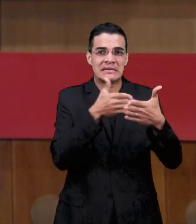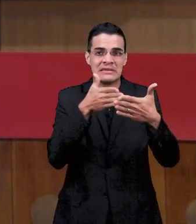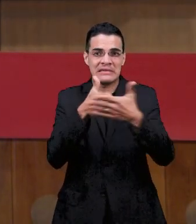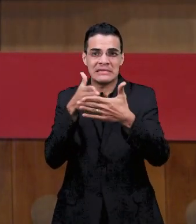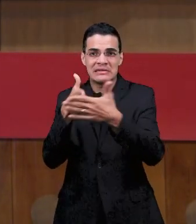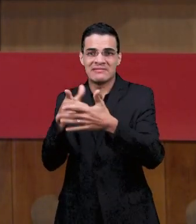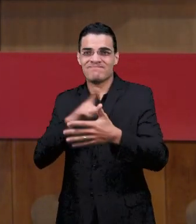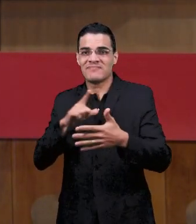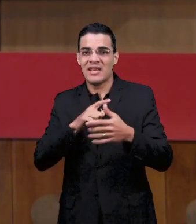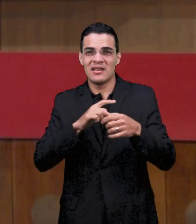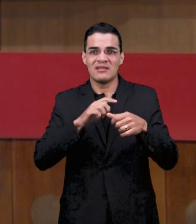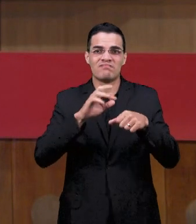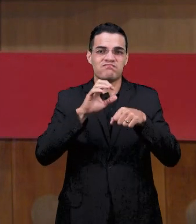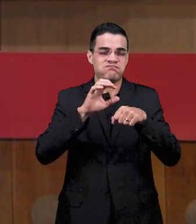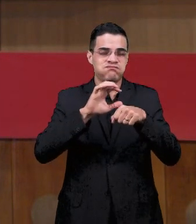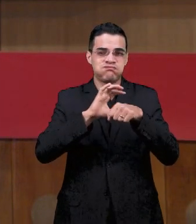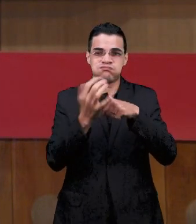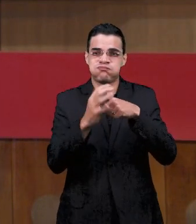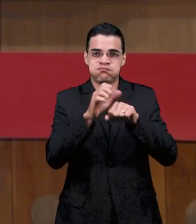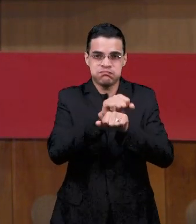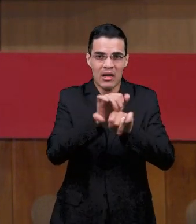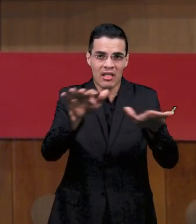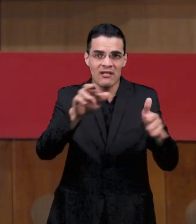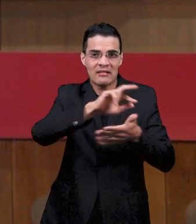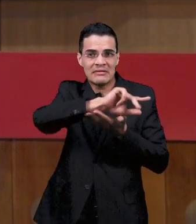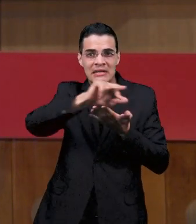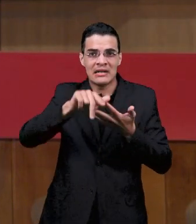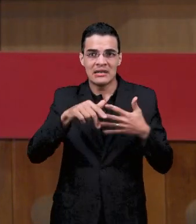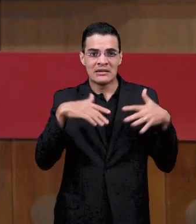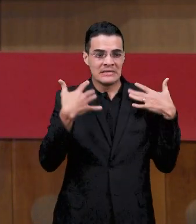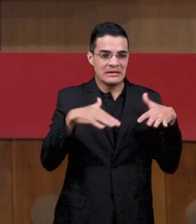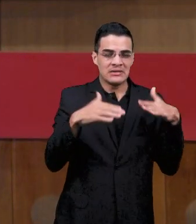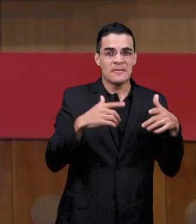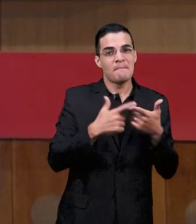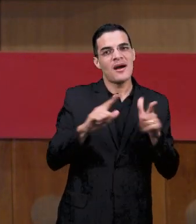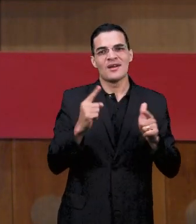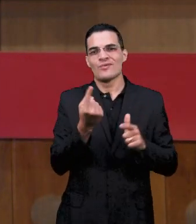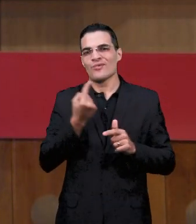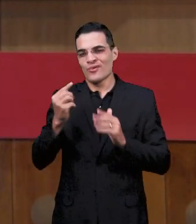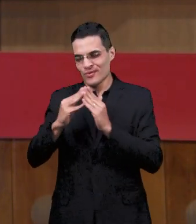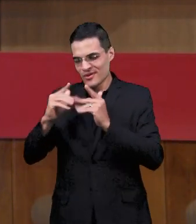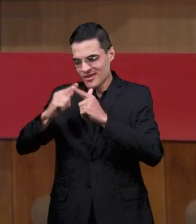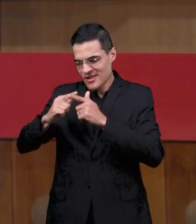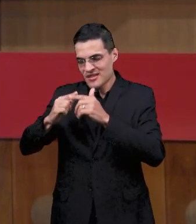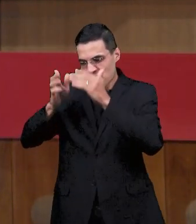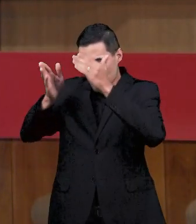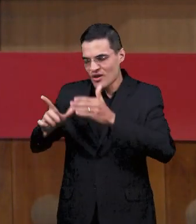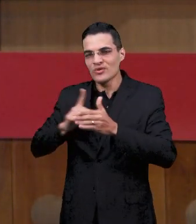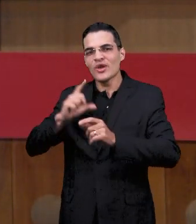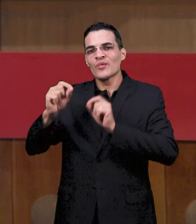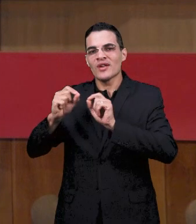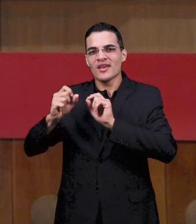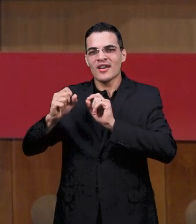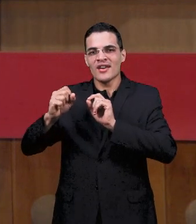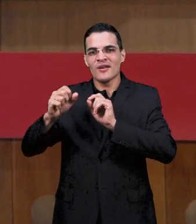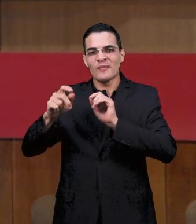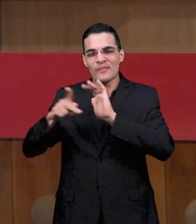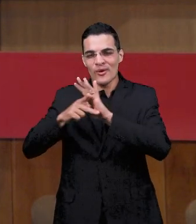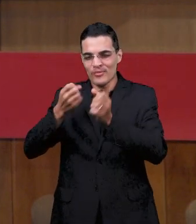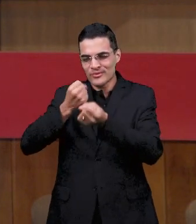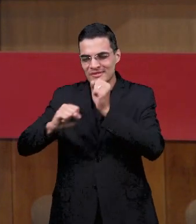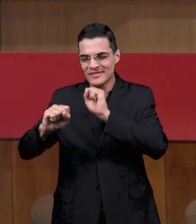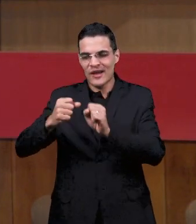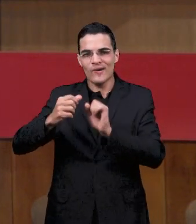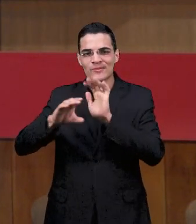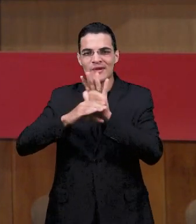o pânico. Mas a igreja vive o Salmo 23. O Senhor é o meu pastor e nada